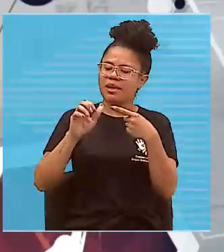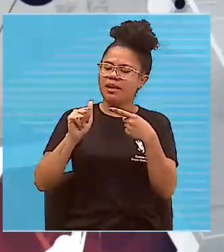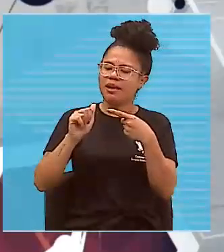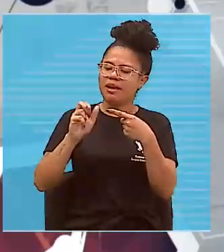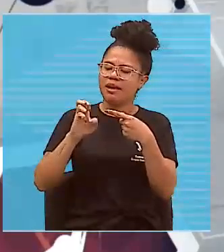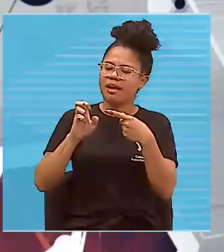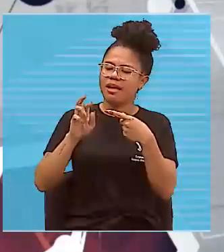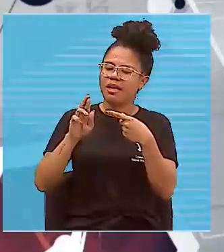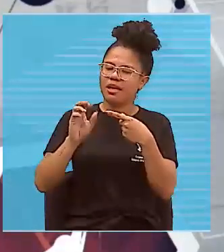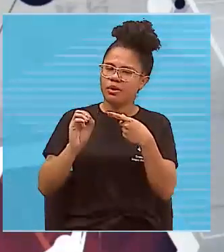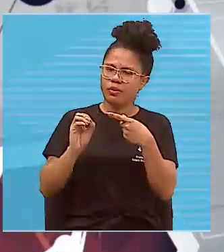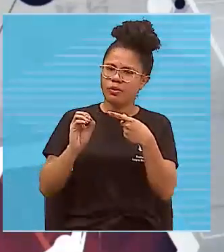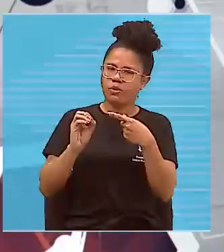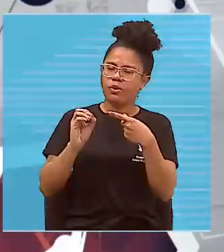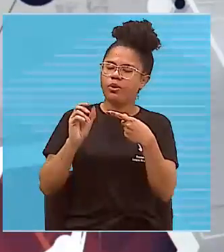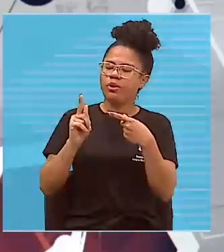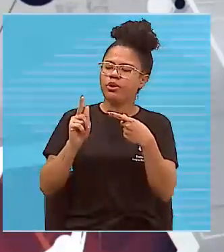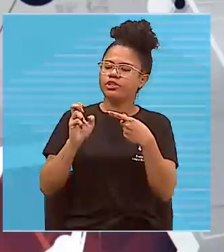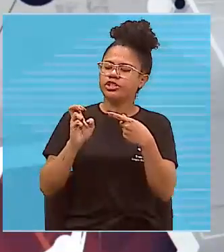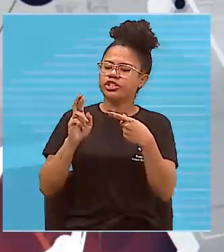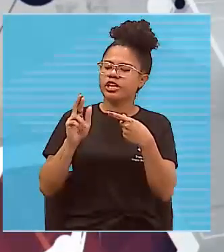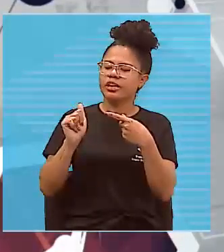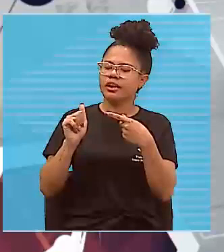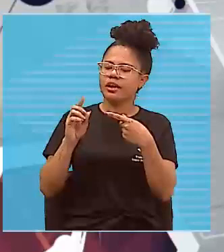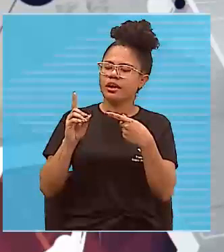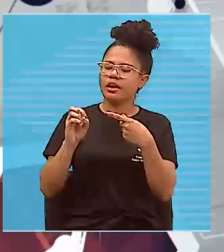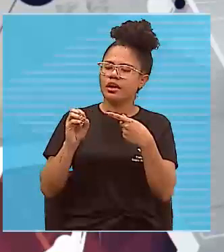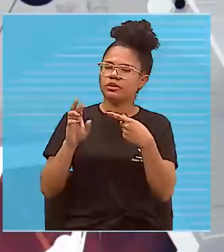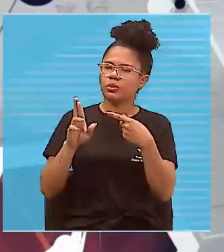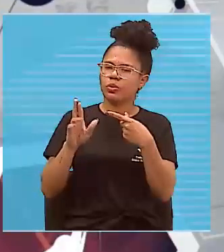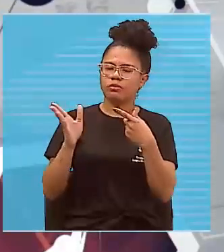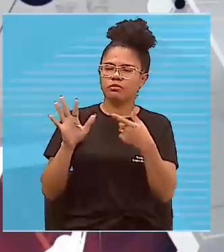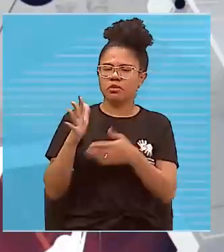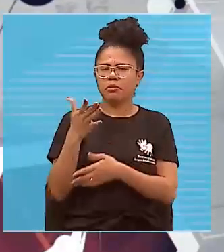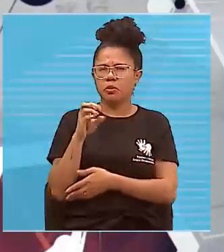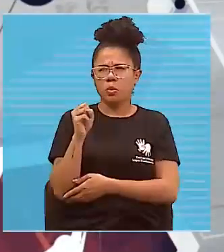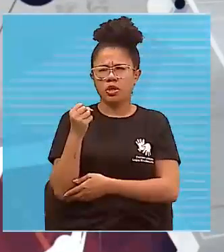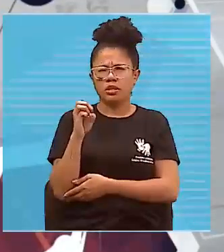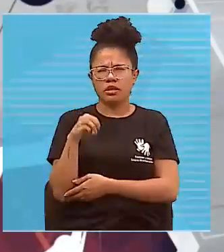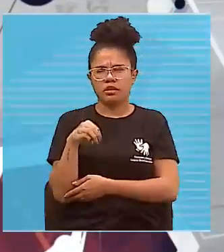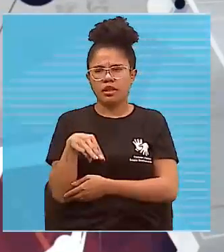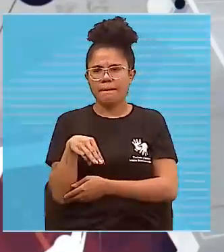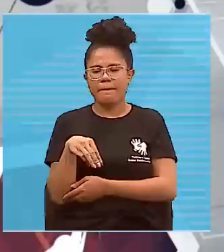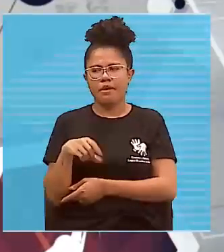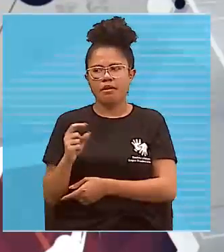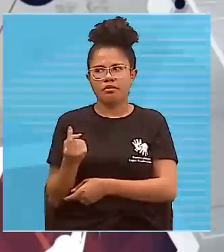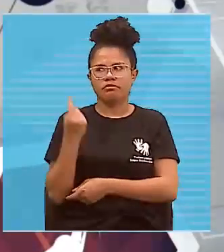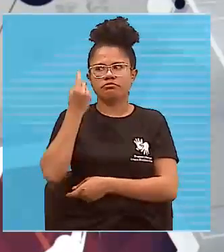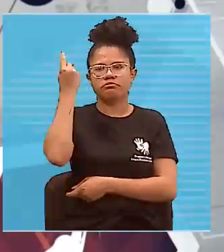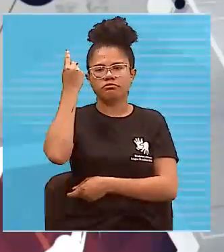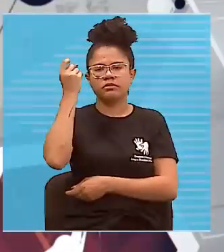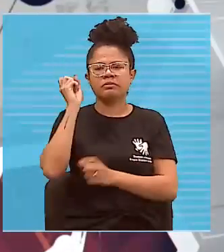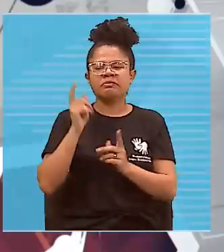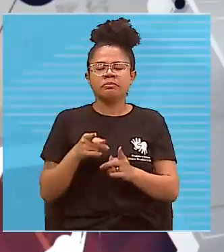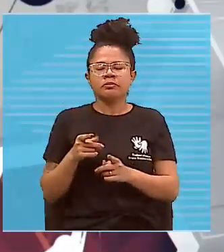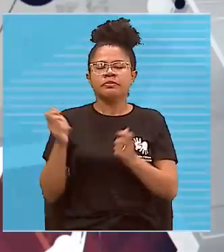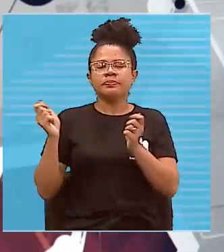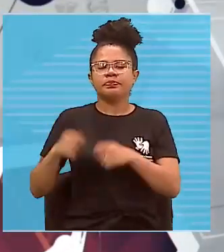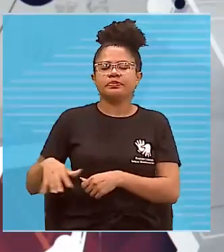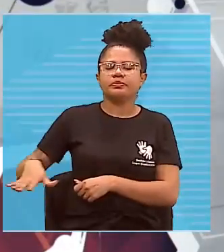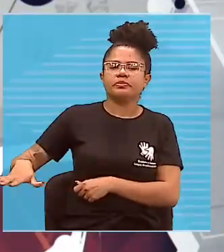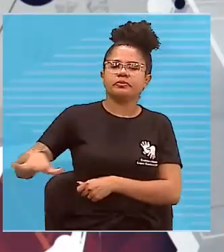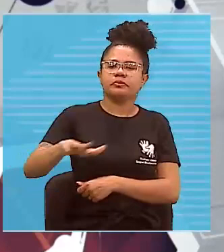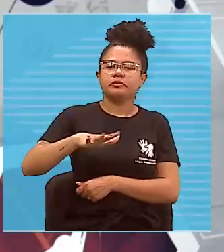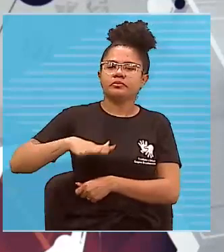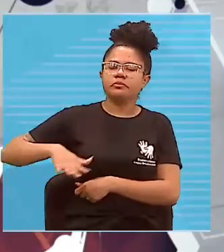isso eles têm. É isso mesmo, Jack. São muito altos, 80 metros por aí. Então, gente, precisa de espaço.